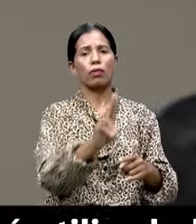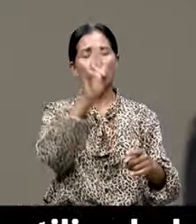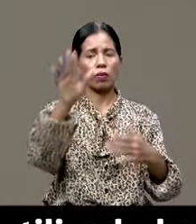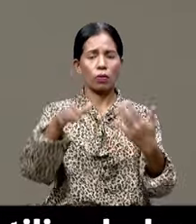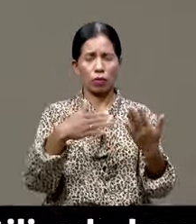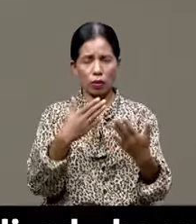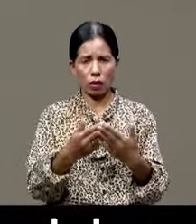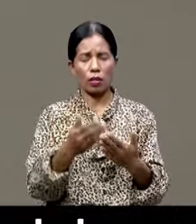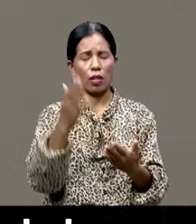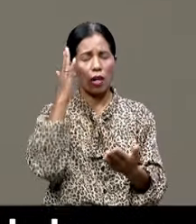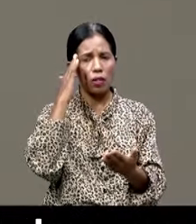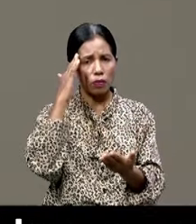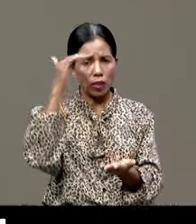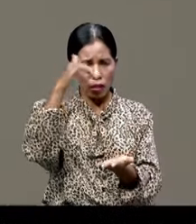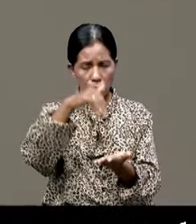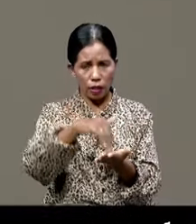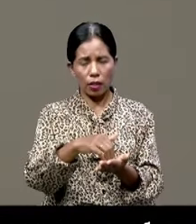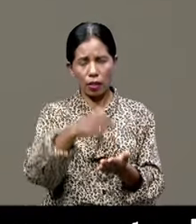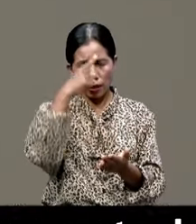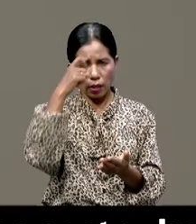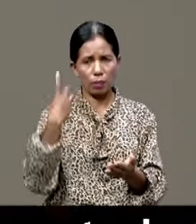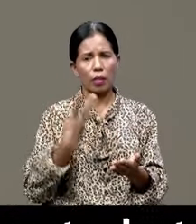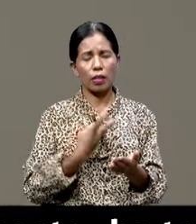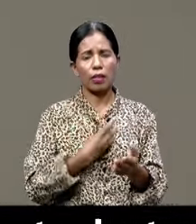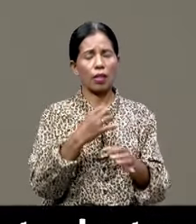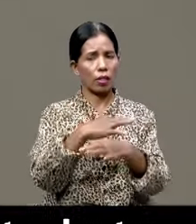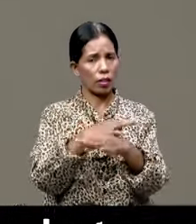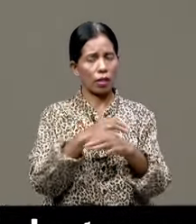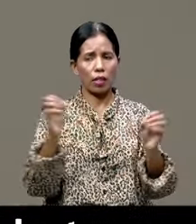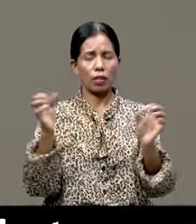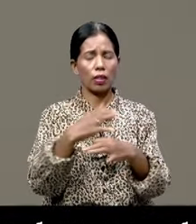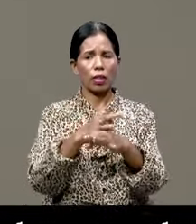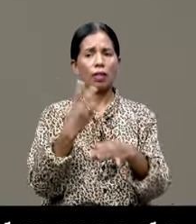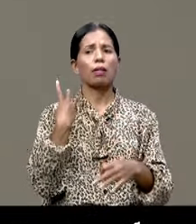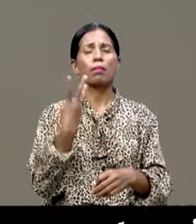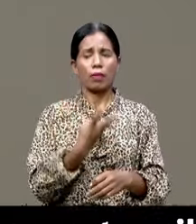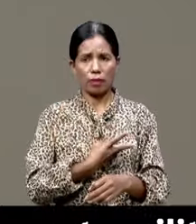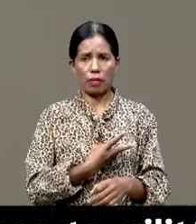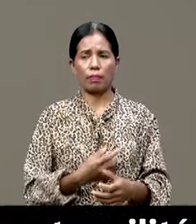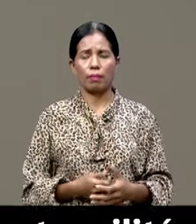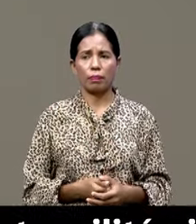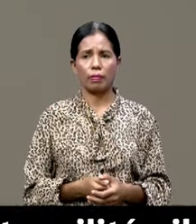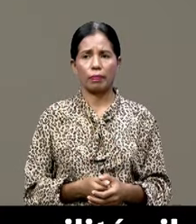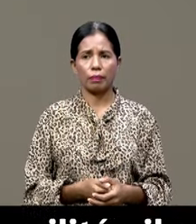reflexão interna. Também está a tua dia nela, hoje a dia para Ita.